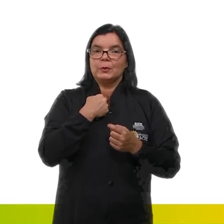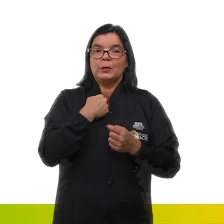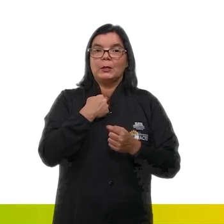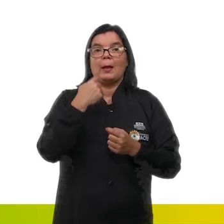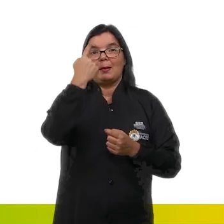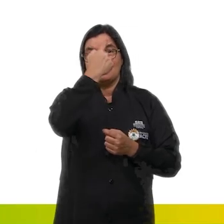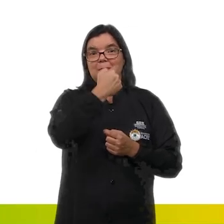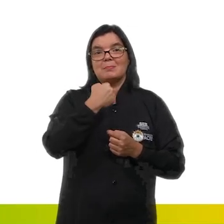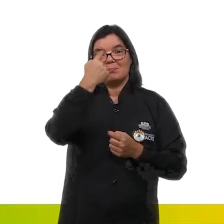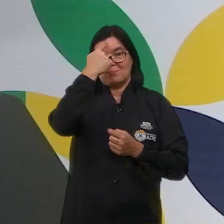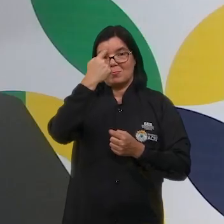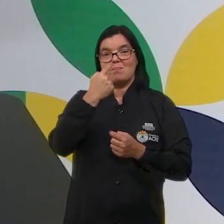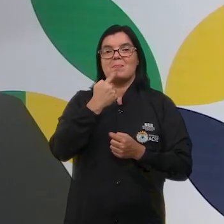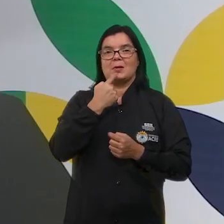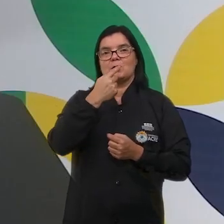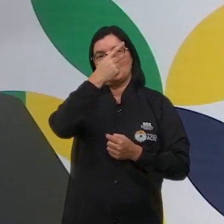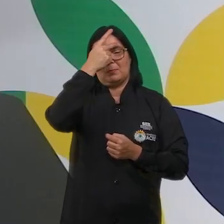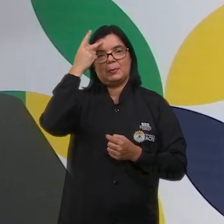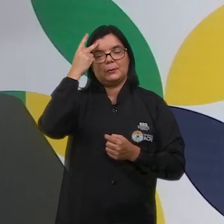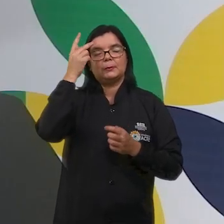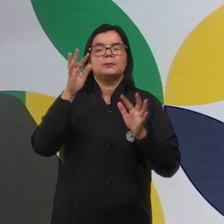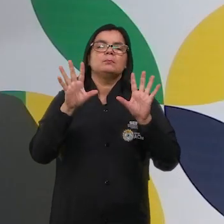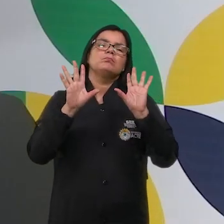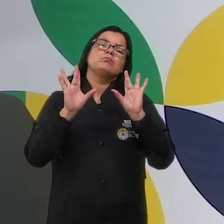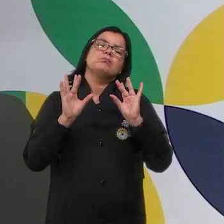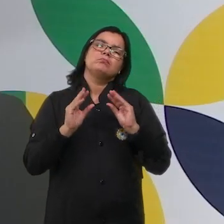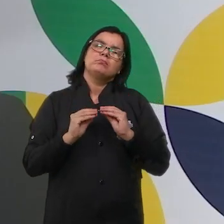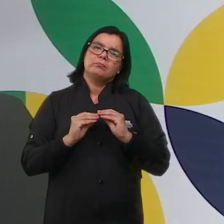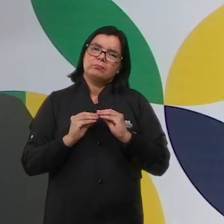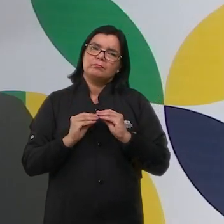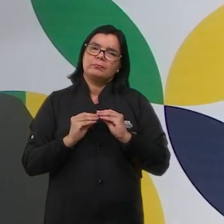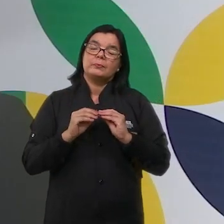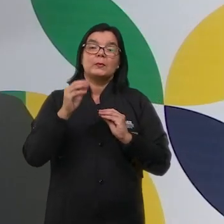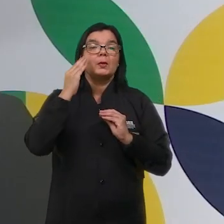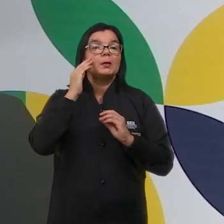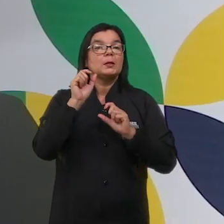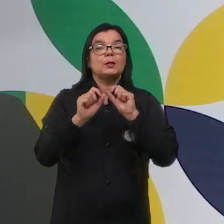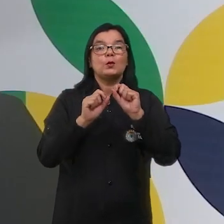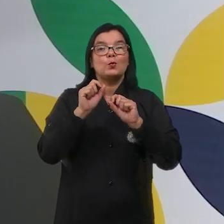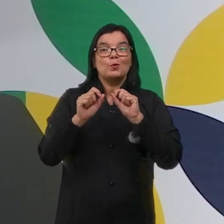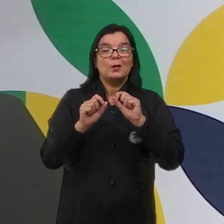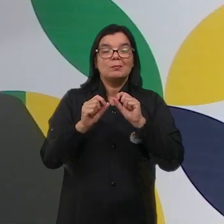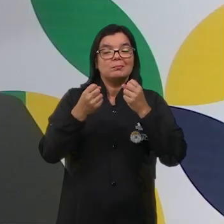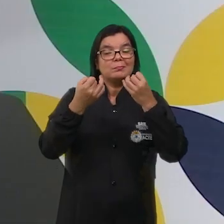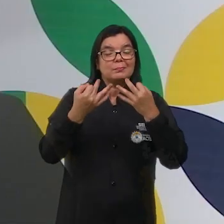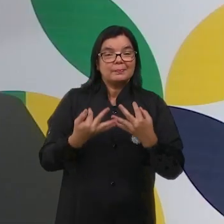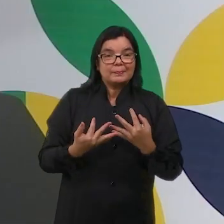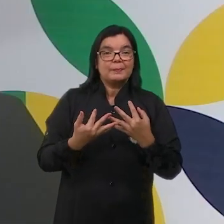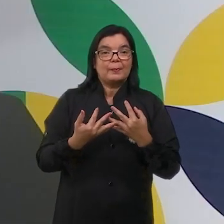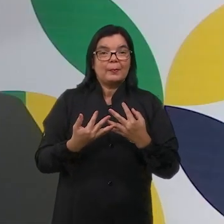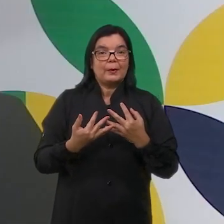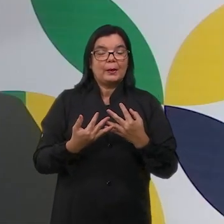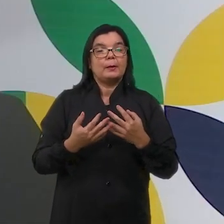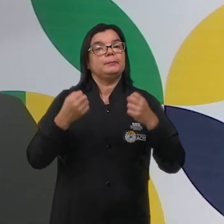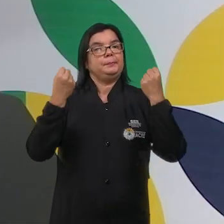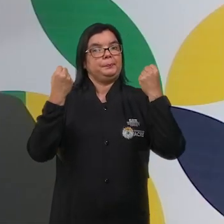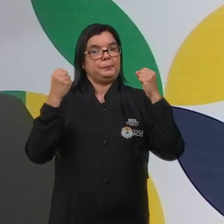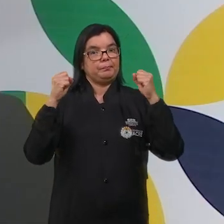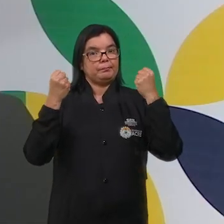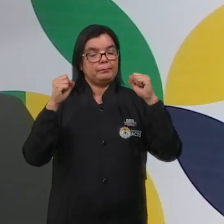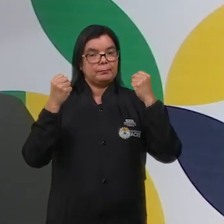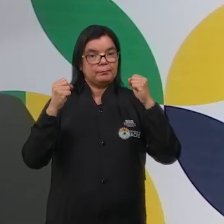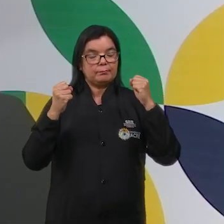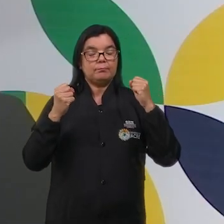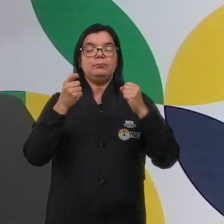atleta. De forma bem sintética, é só compreender que é aquilo que eu falei. Para o exercício em si,